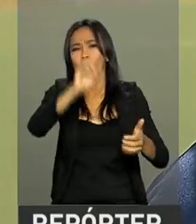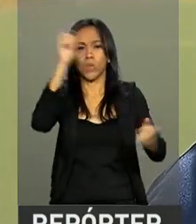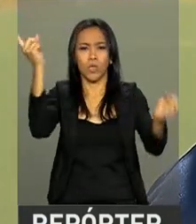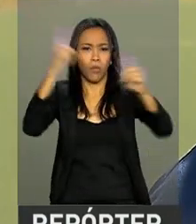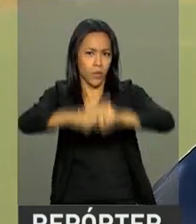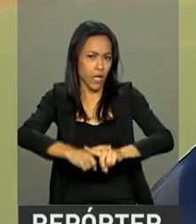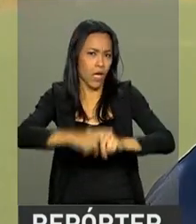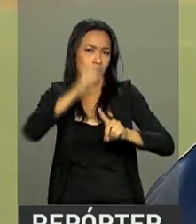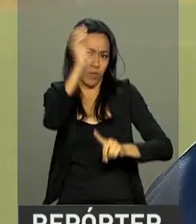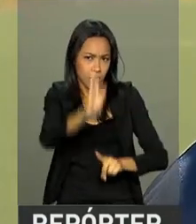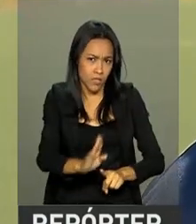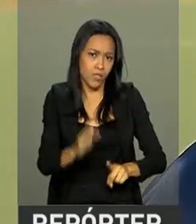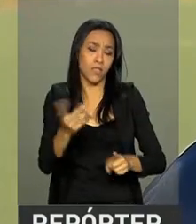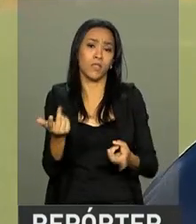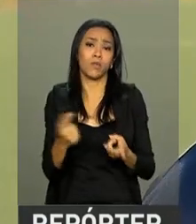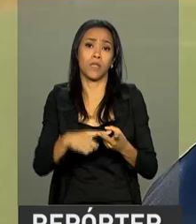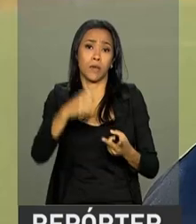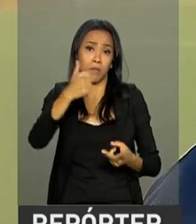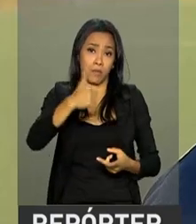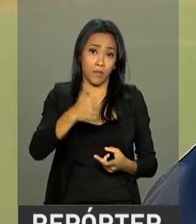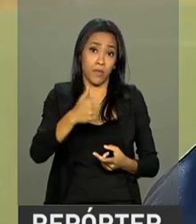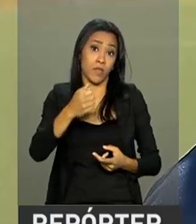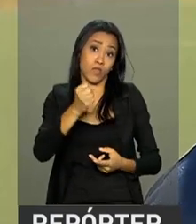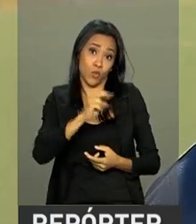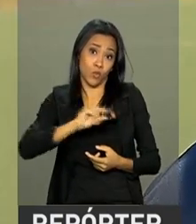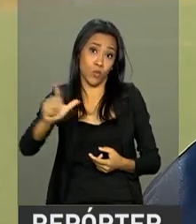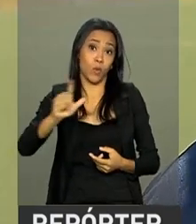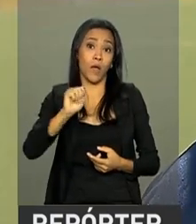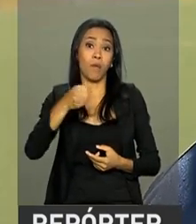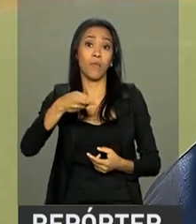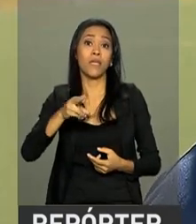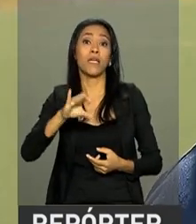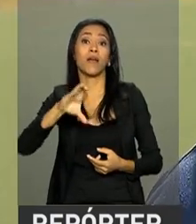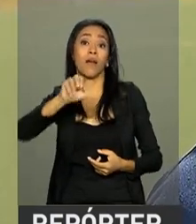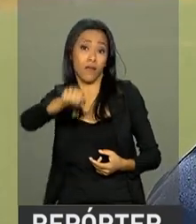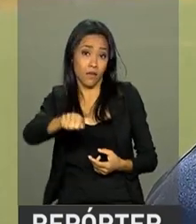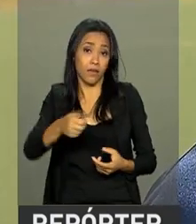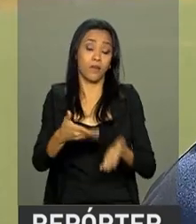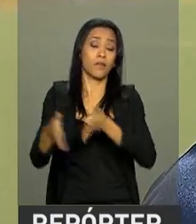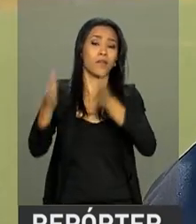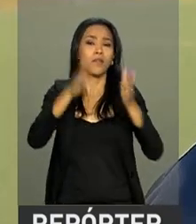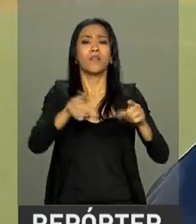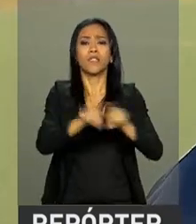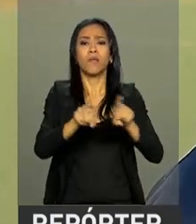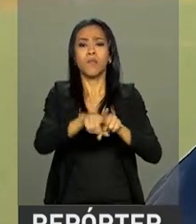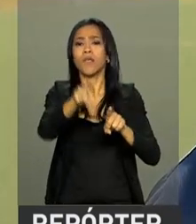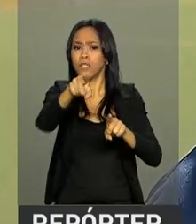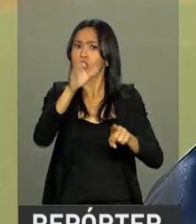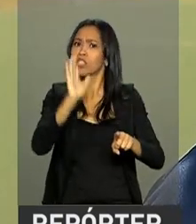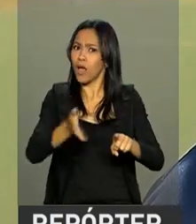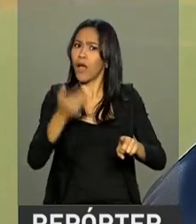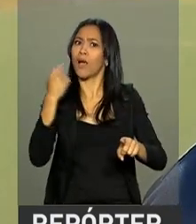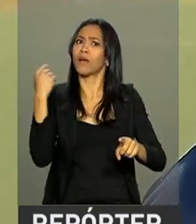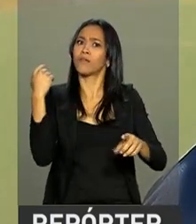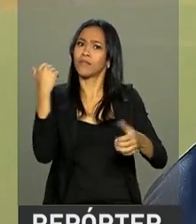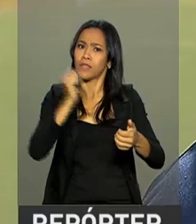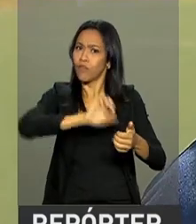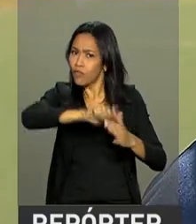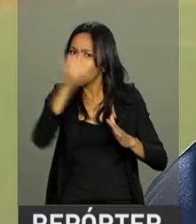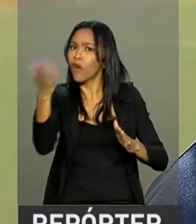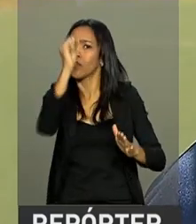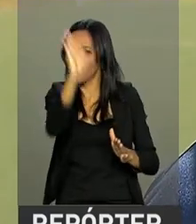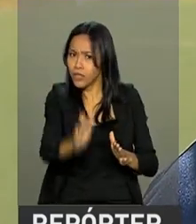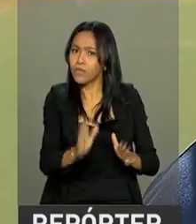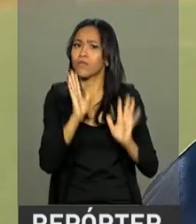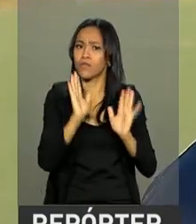campeonato brasileiro da primeira divisão sul americana e também já acabei jogando fora do país nos emirados árabes